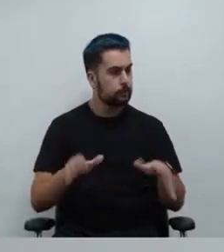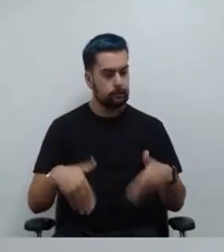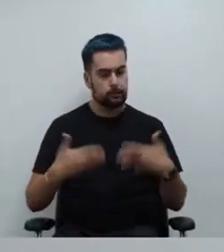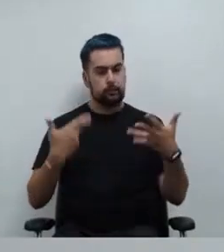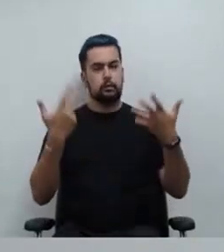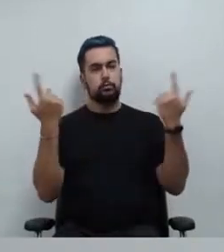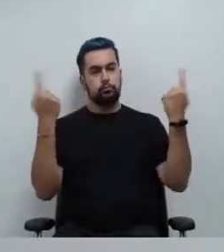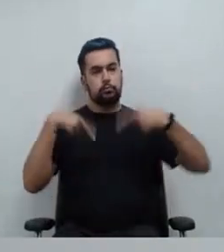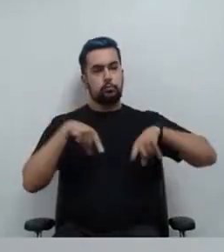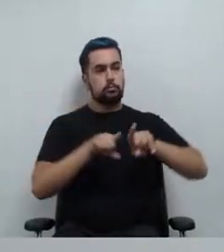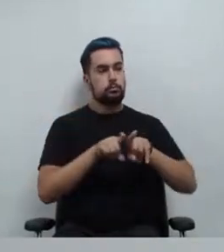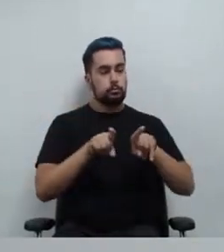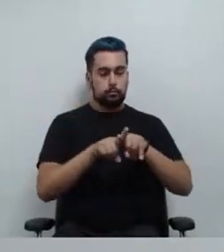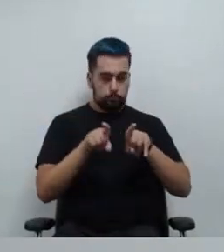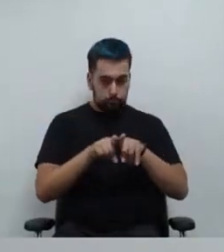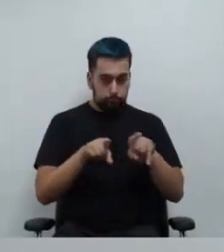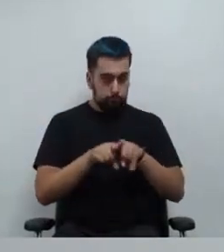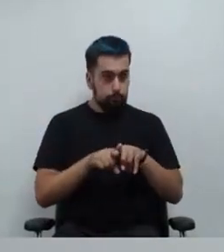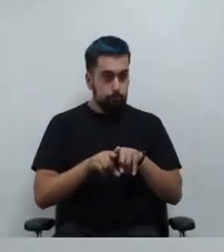desafiador também,